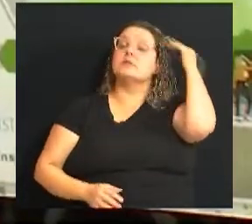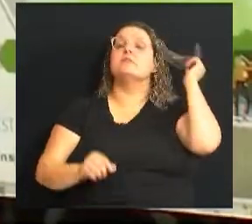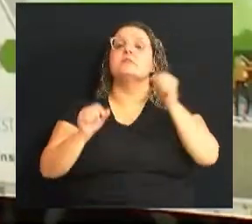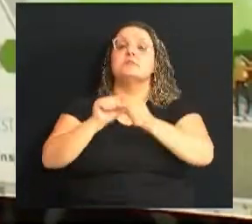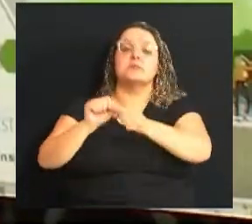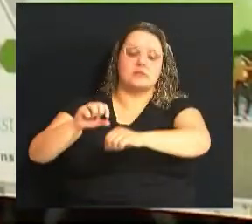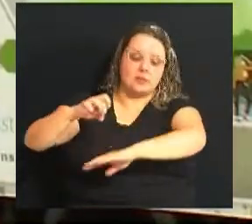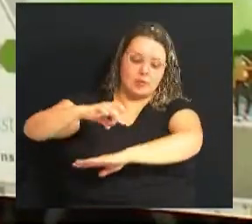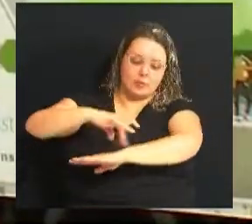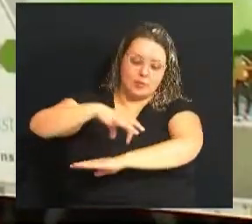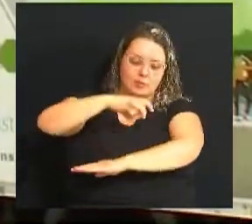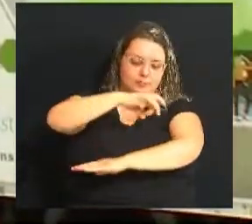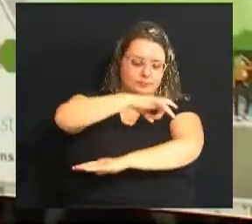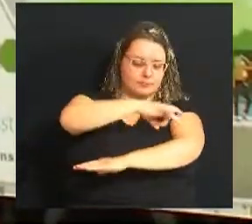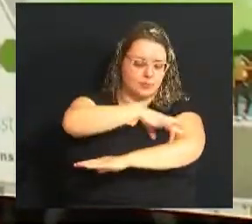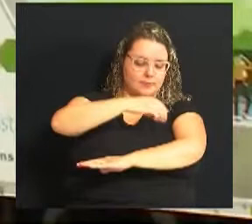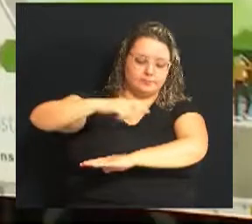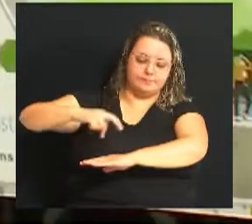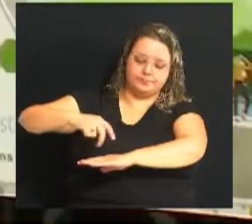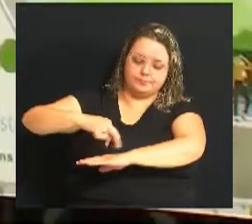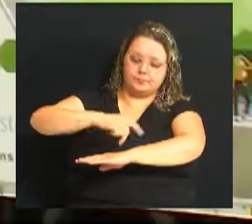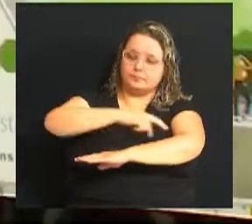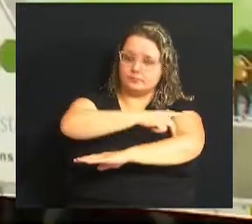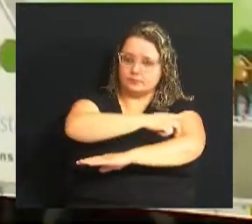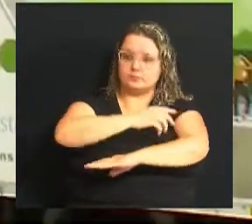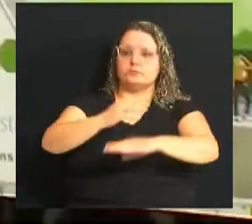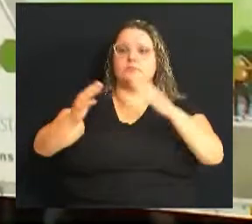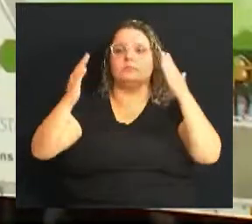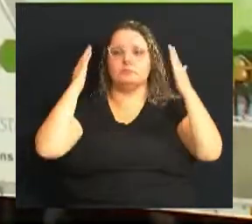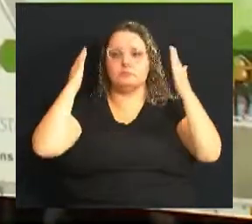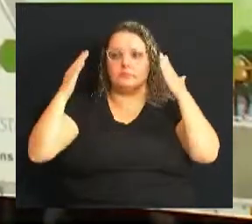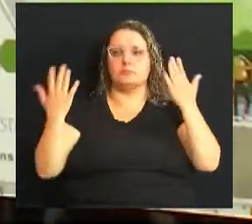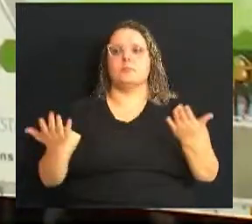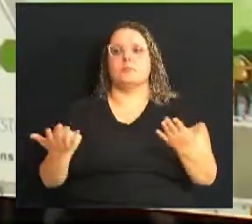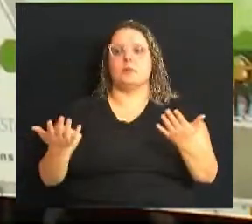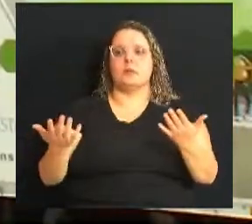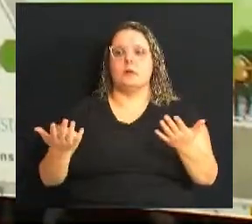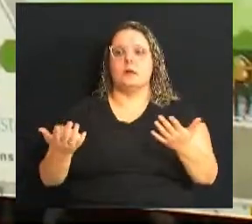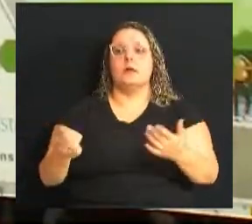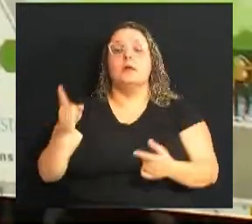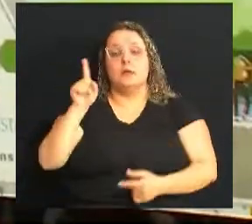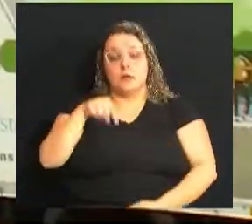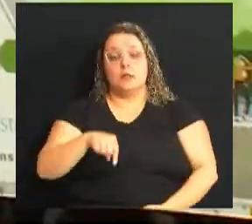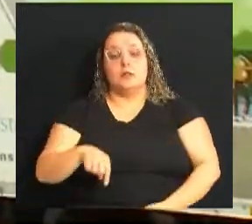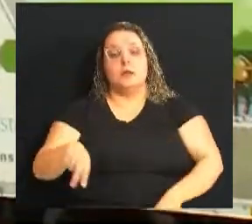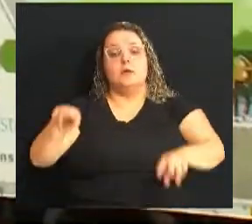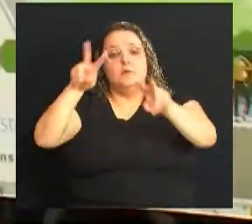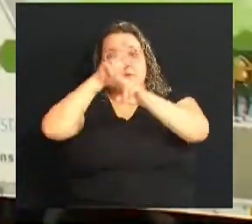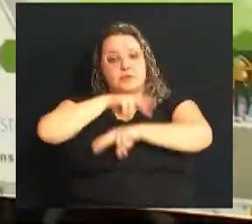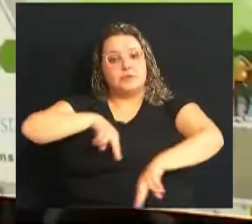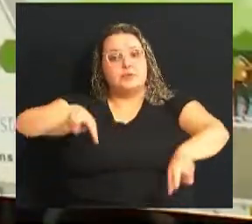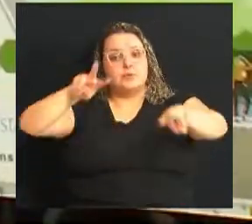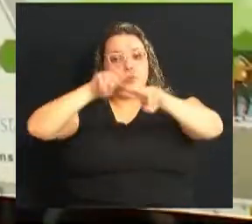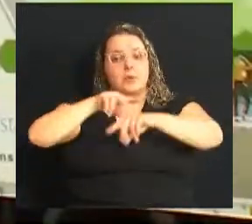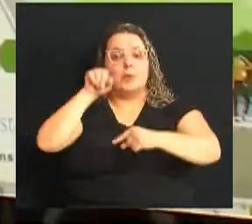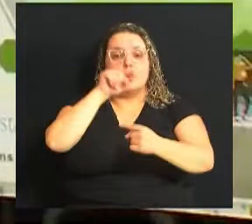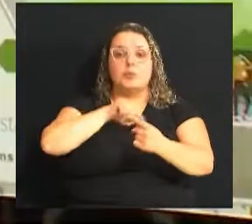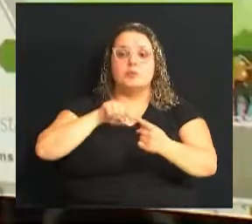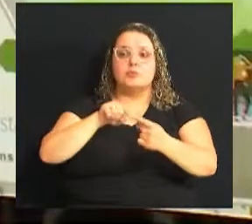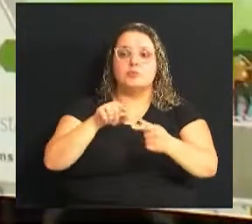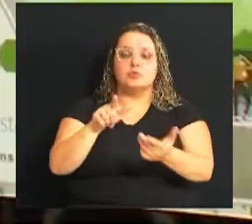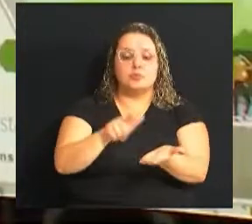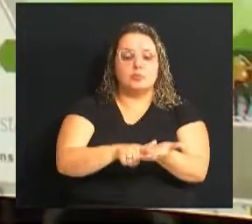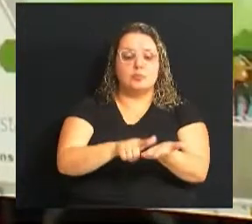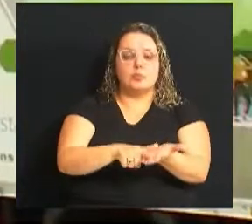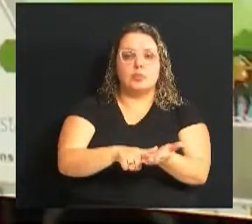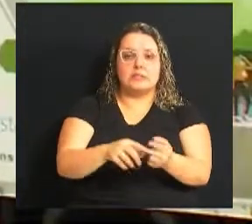esse caminhão que acompanha, ele é muito alusivo ao objetivo, e entregamos um folheto